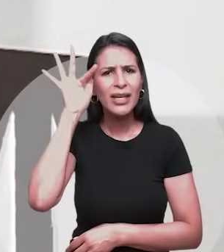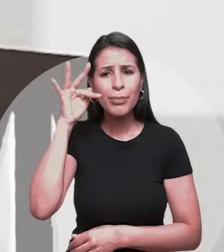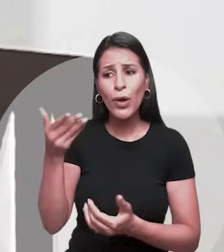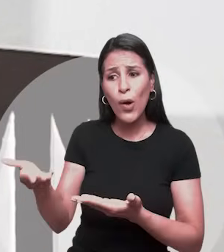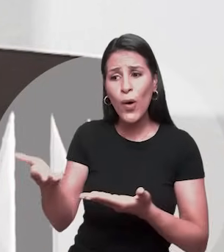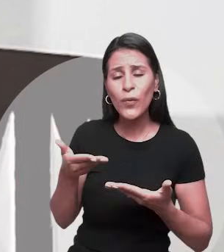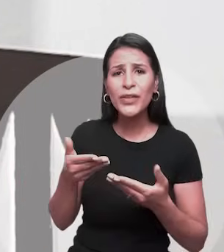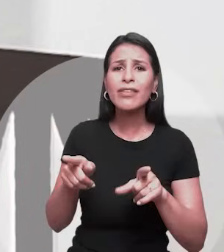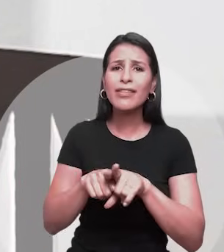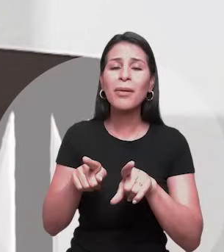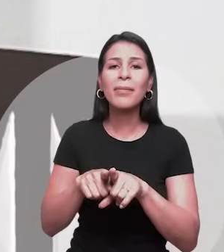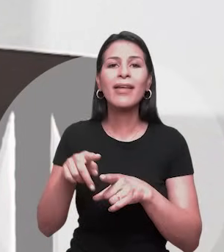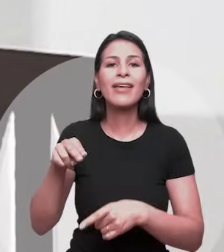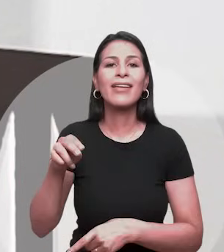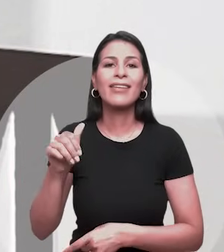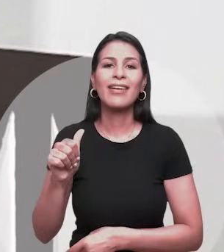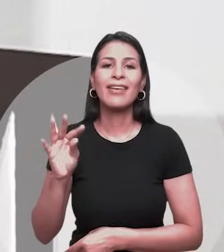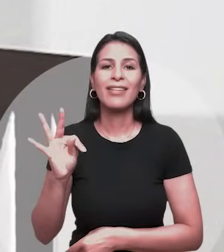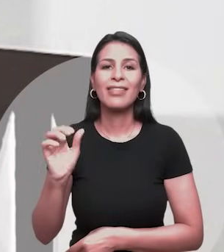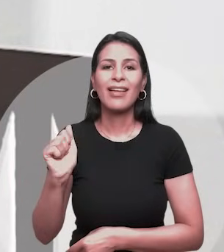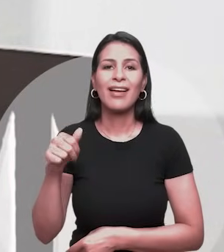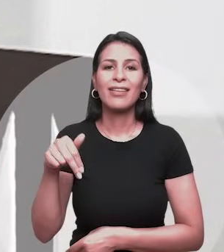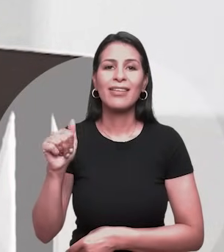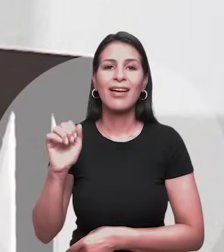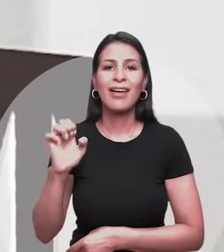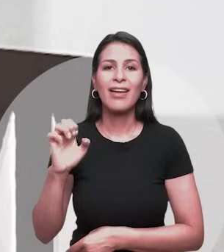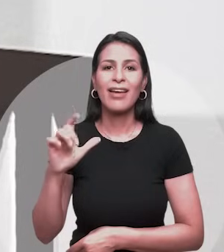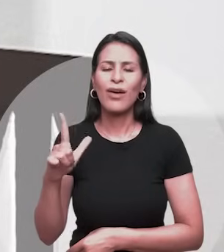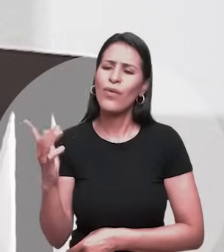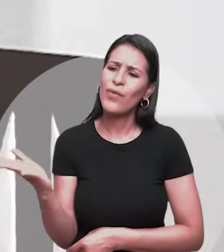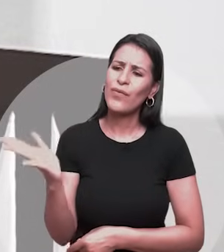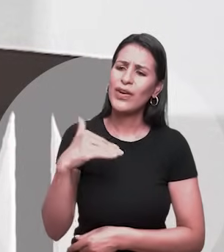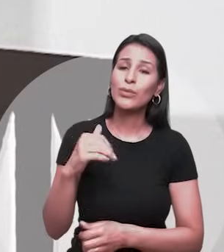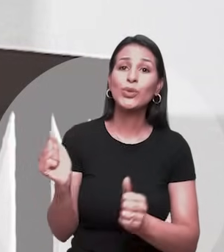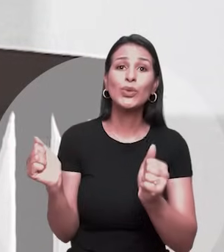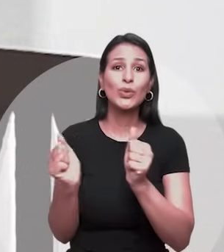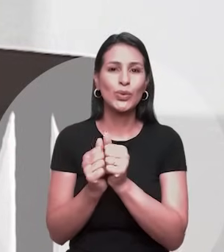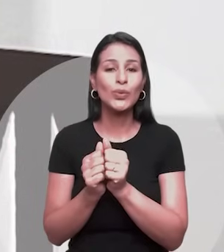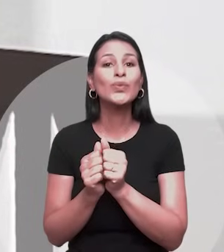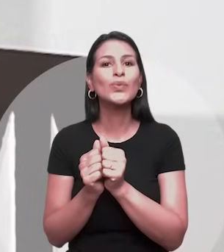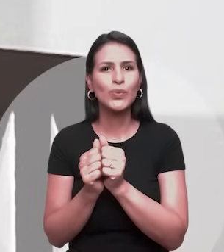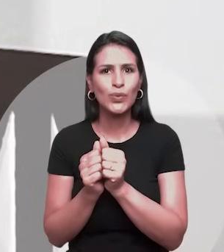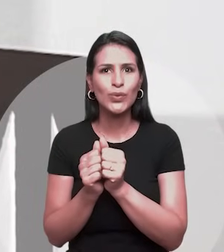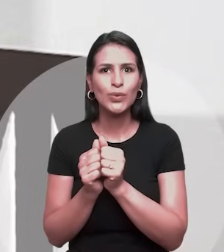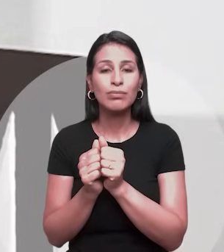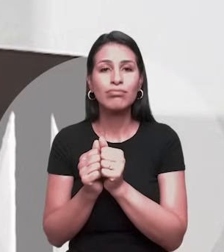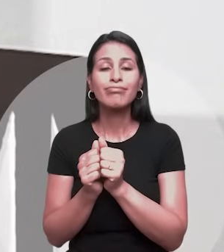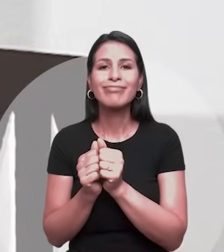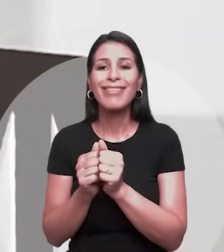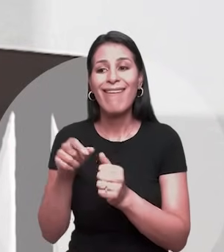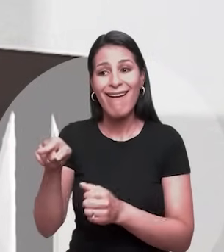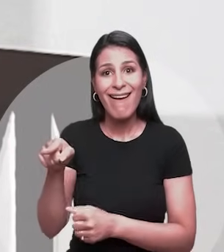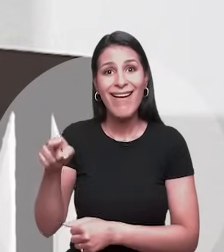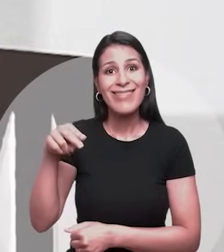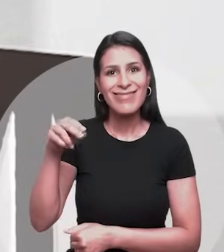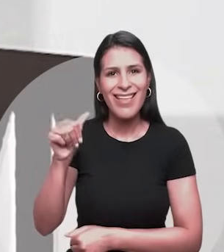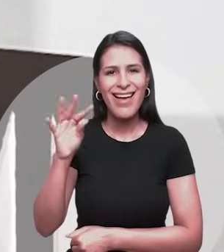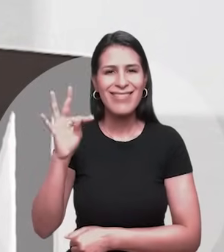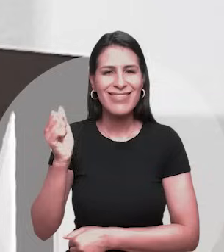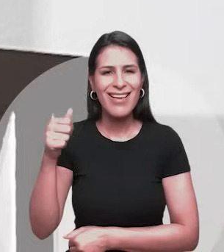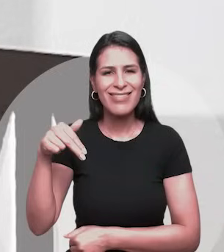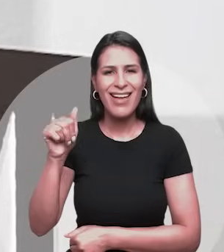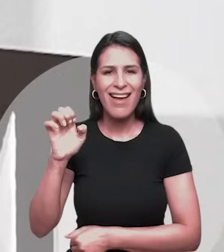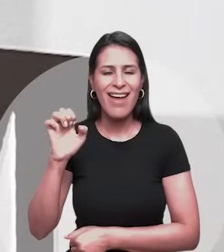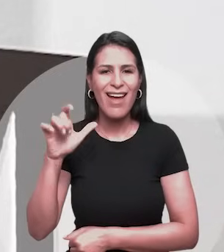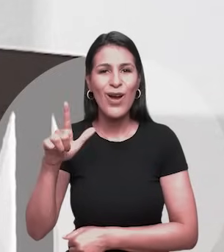fazer parte desse caminhar junto a Jesus Cristo e lembra Natanael que este é aquele